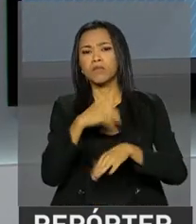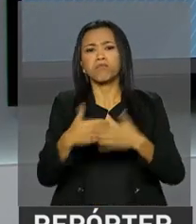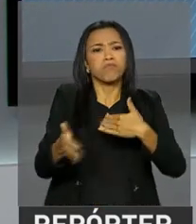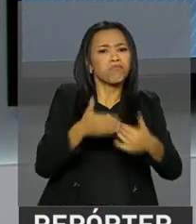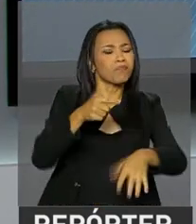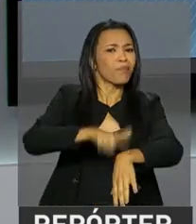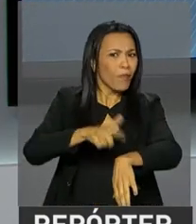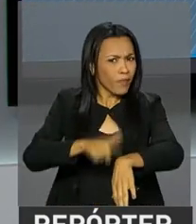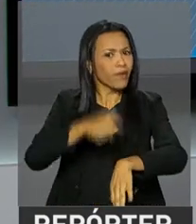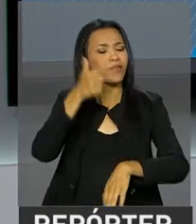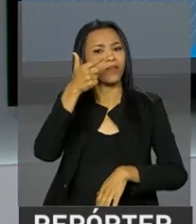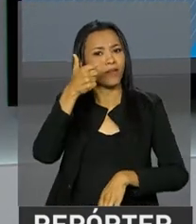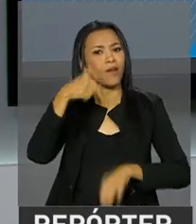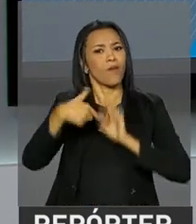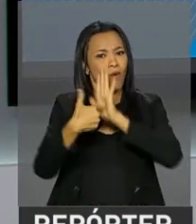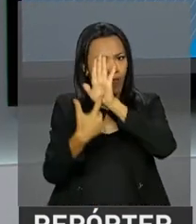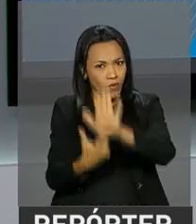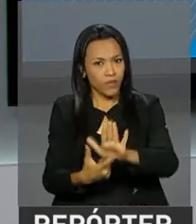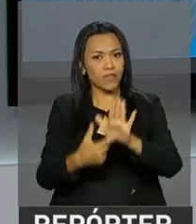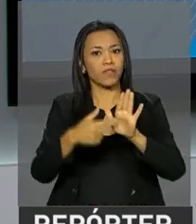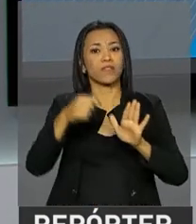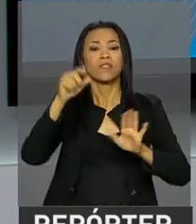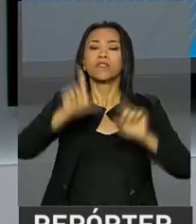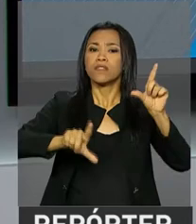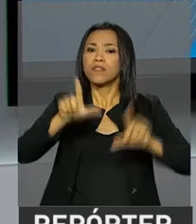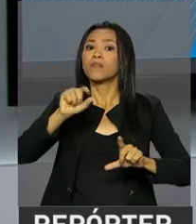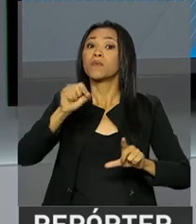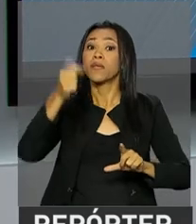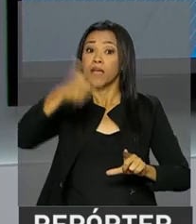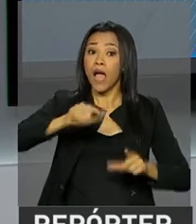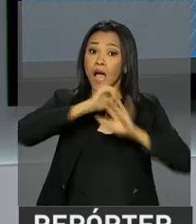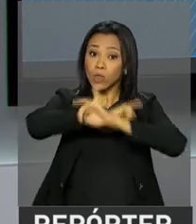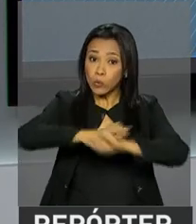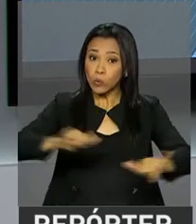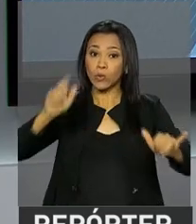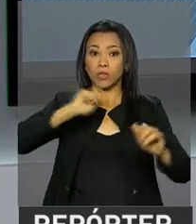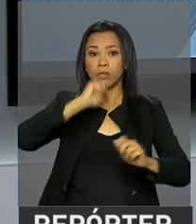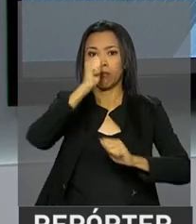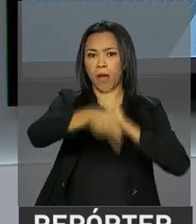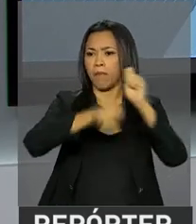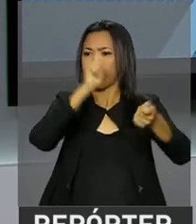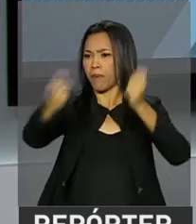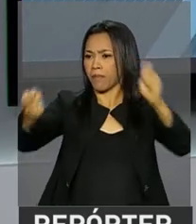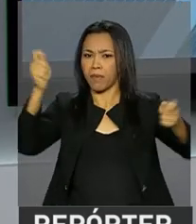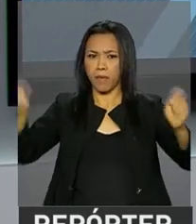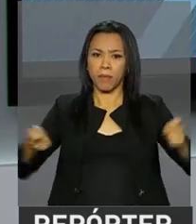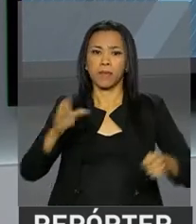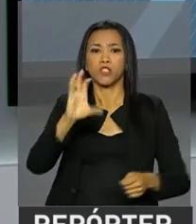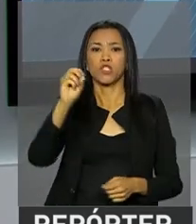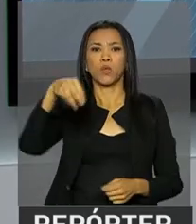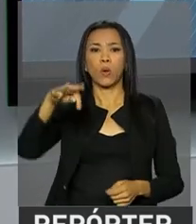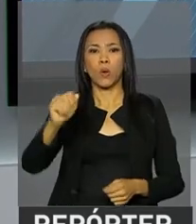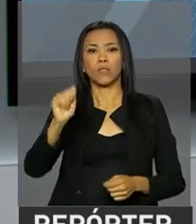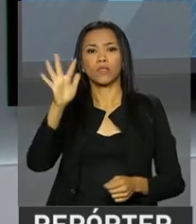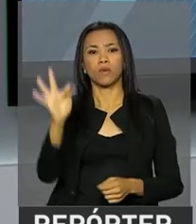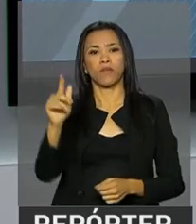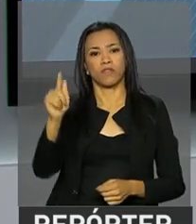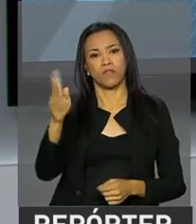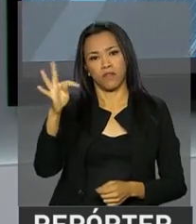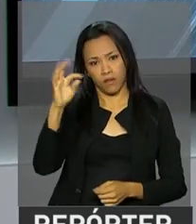qualquer momento com a transmissão ao vivo do anúncio de mais uma fase de pagamentos de contas inativas do